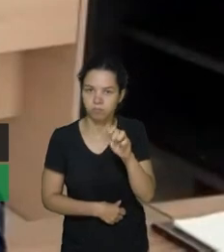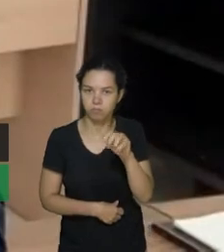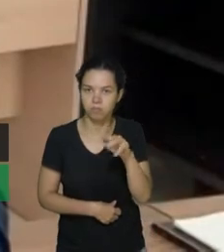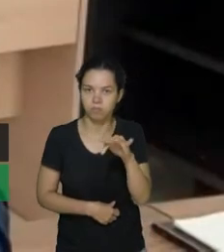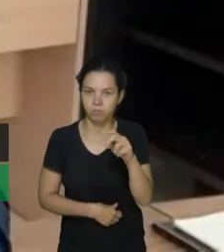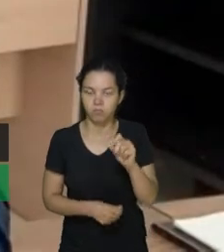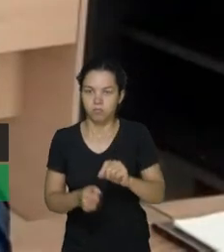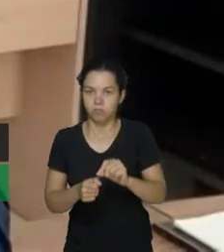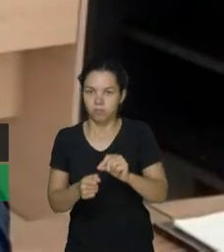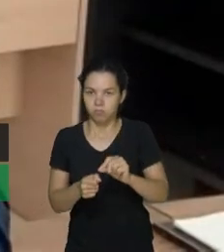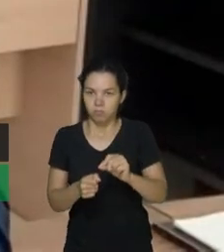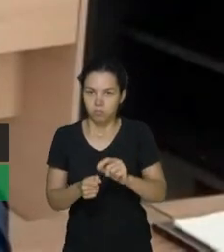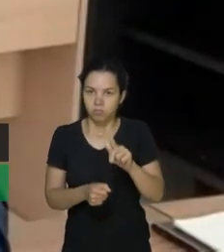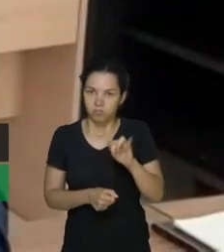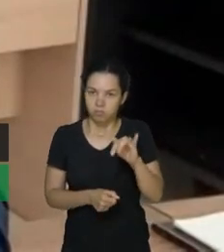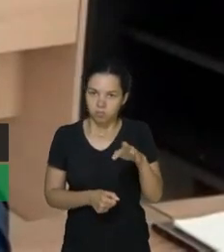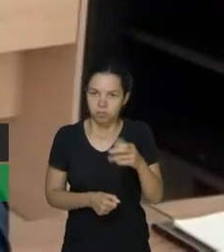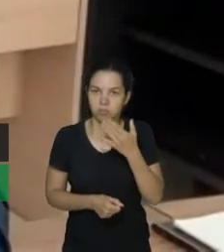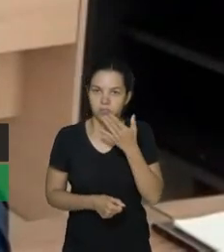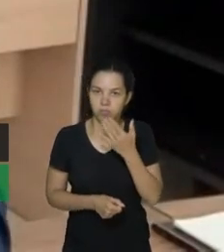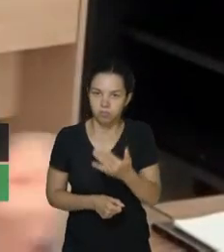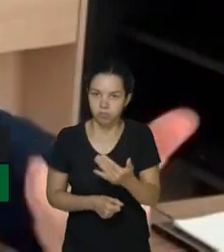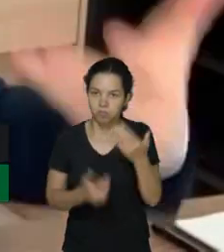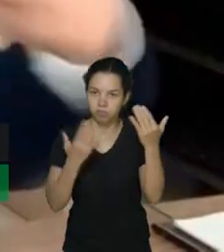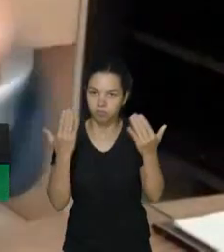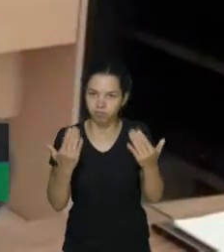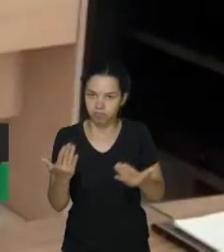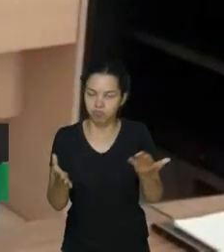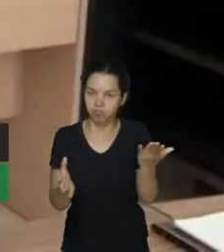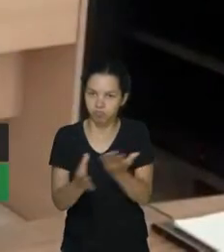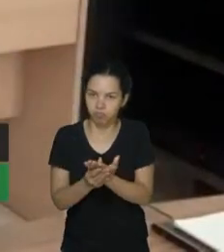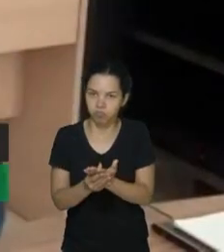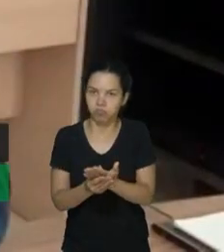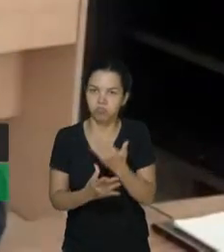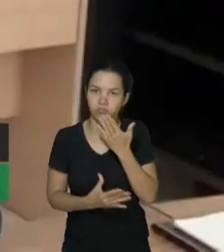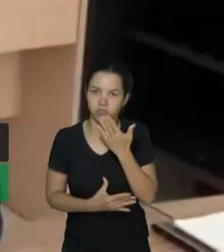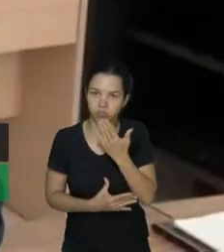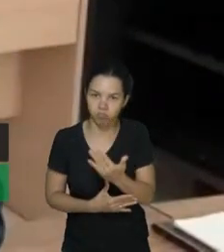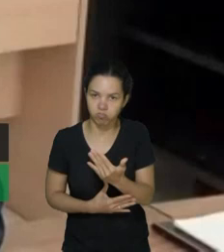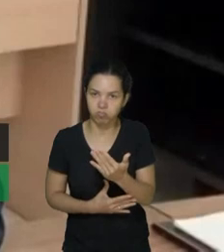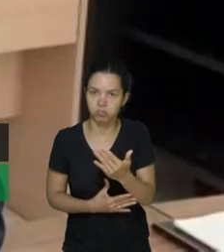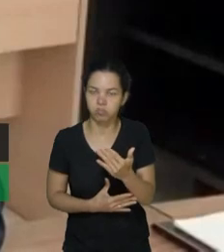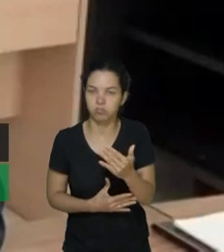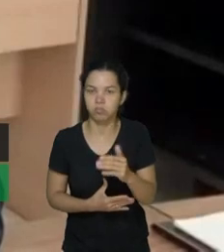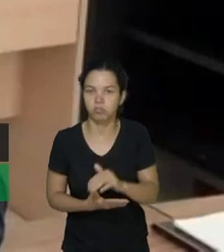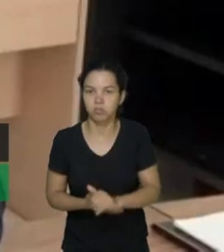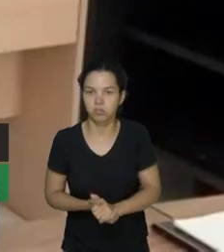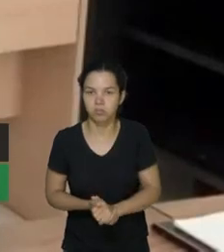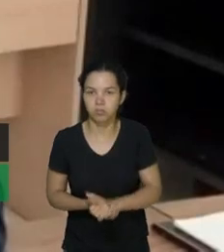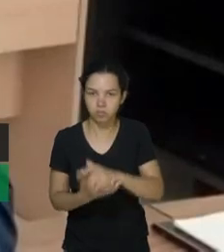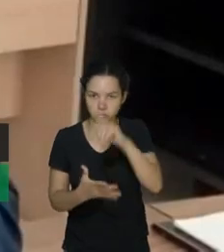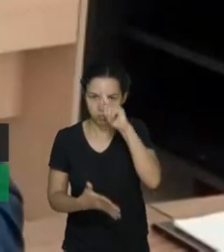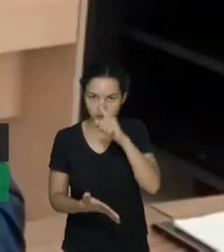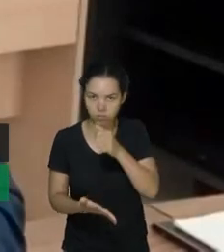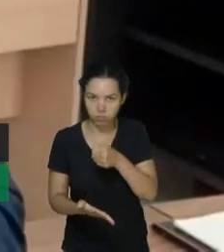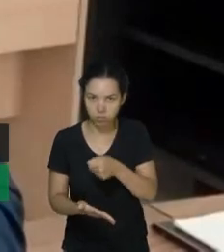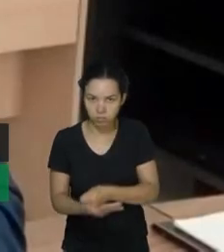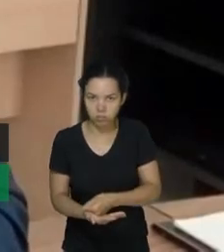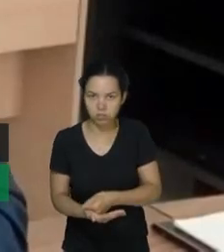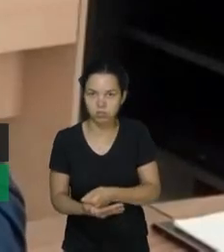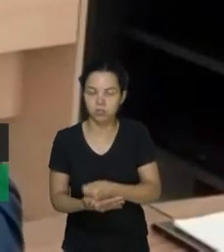Mendes. Lewandowski pede vistas do processo, Gilmar Mendes dá a decisão e